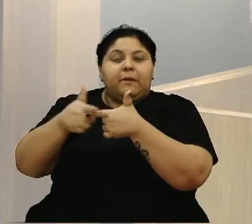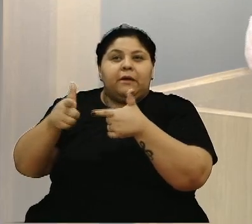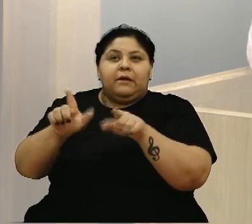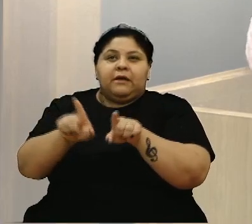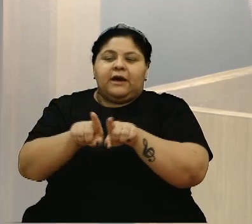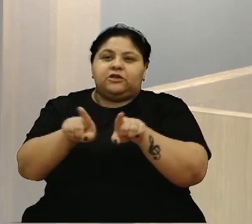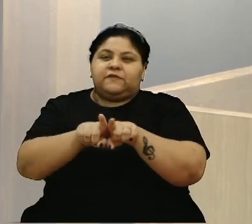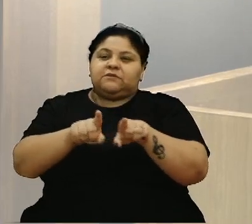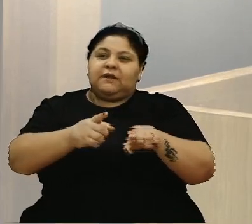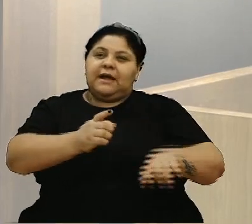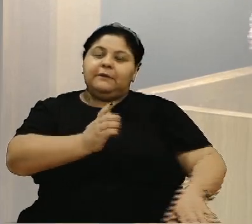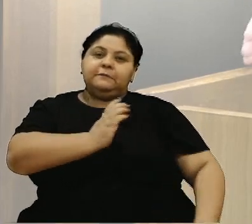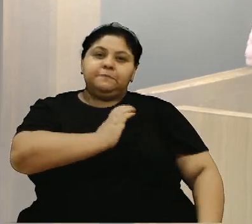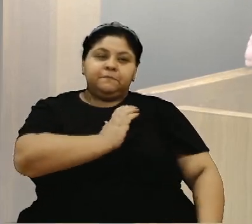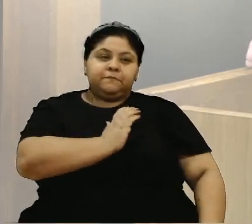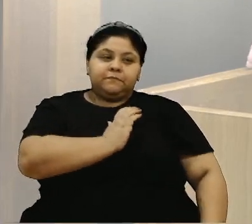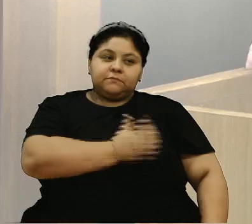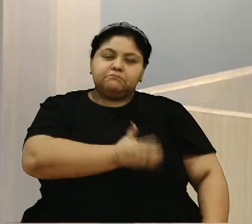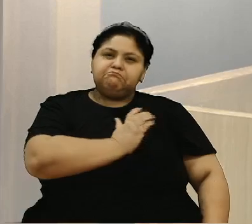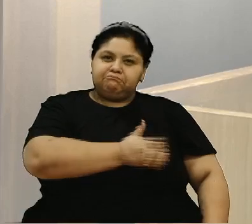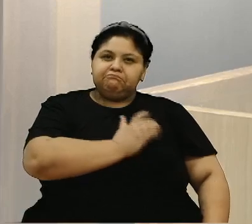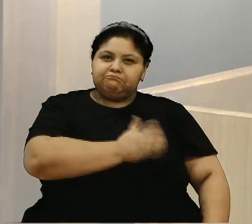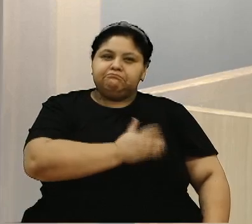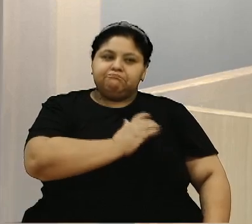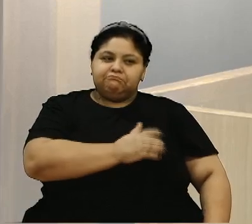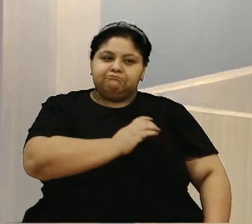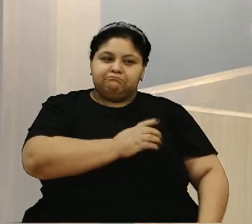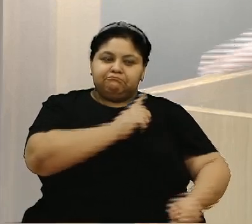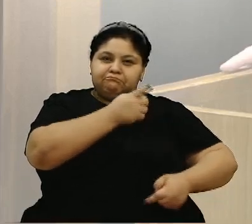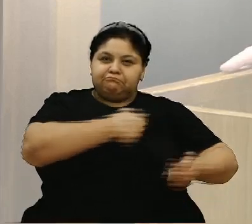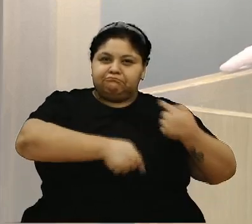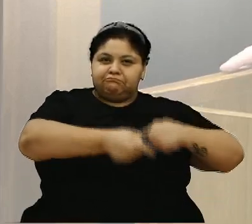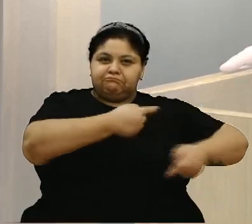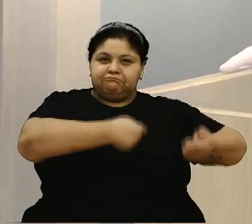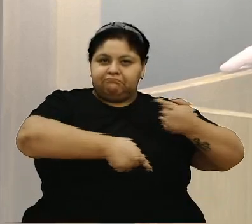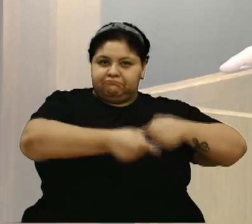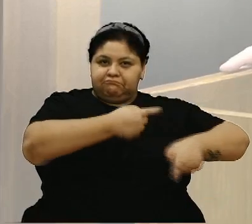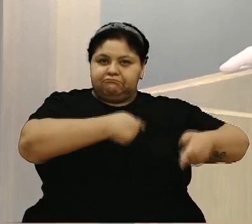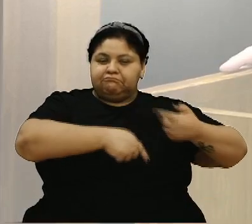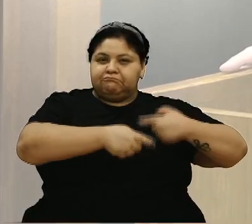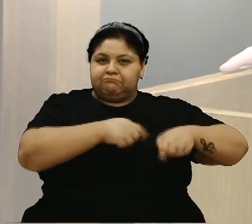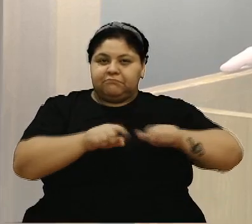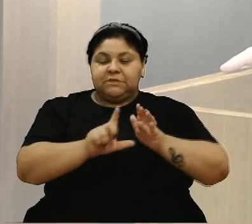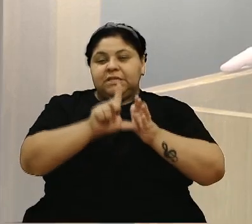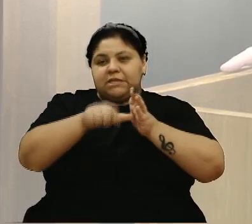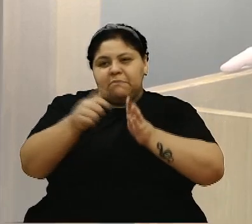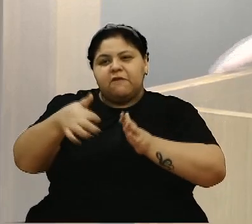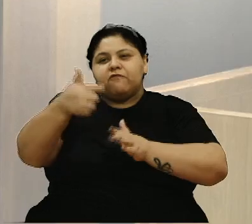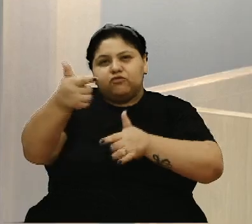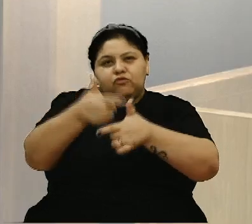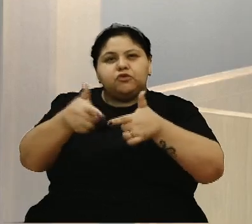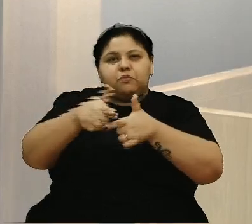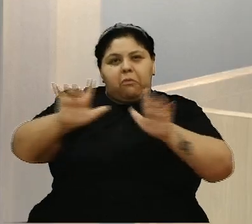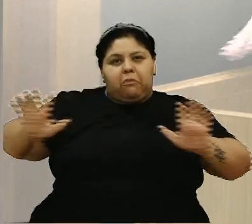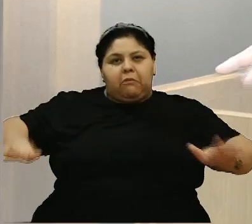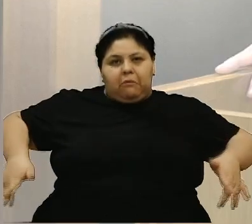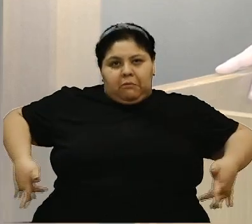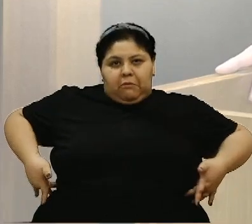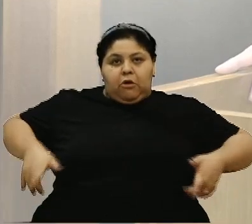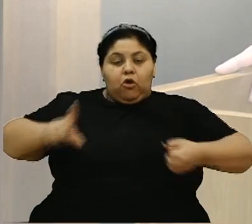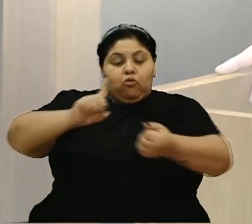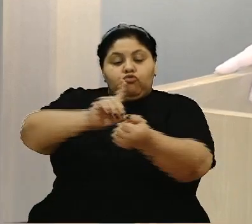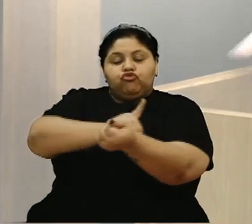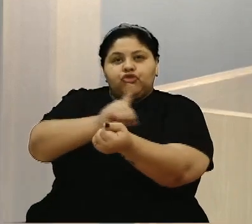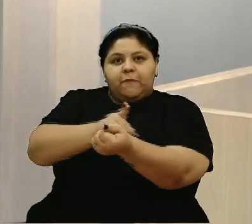oposto também acontece. Quem tem doenças cardiovasculares deve ficar atento para possíveis problemas renais. Os diabéticos